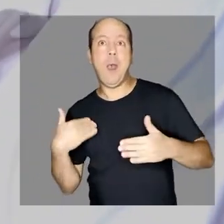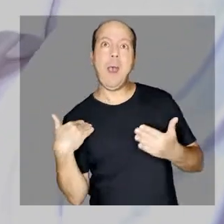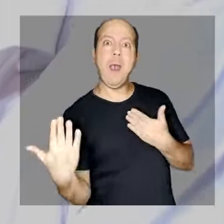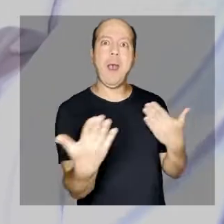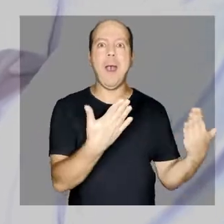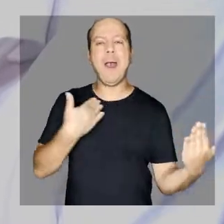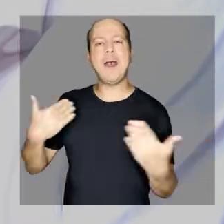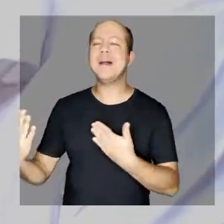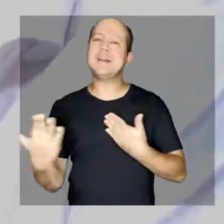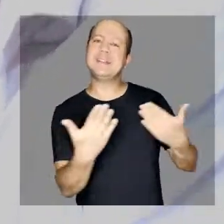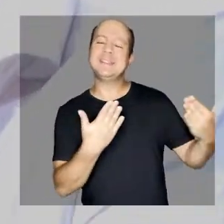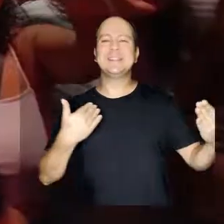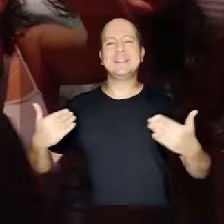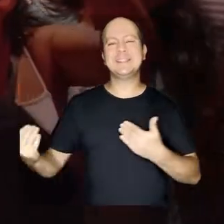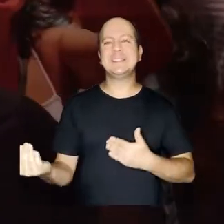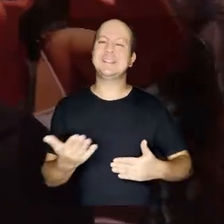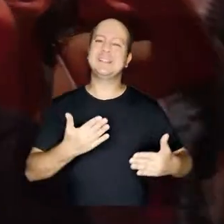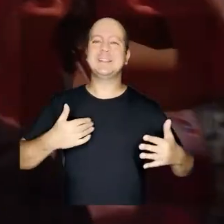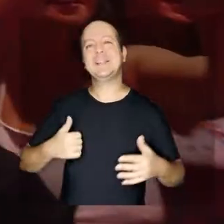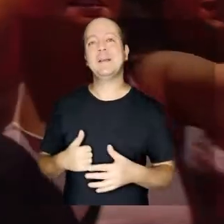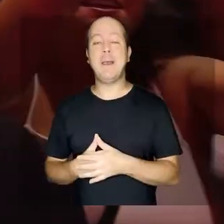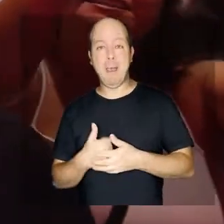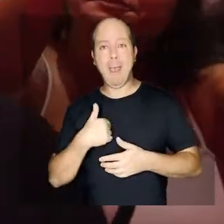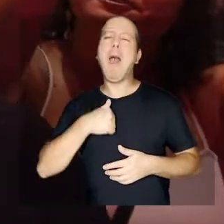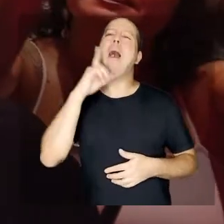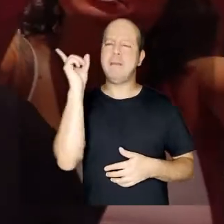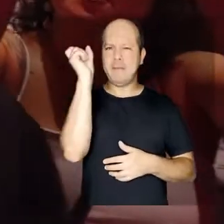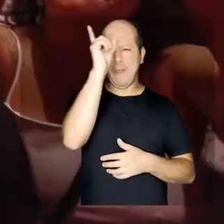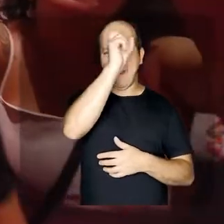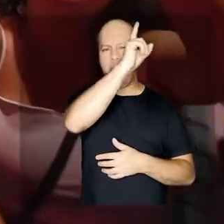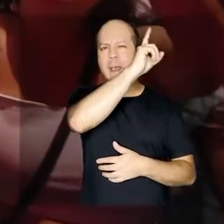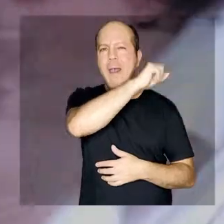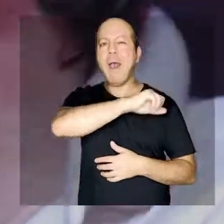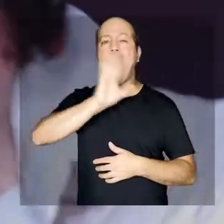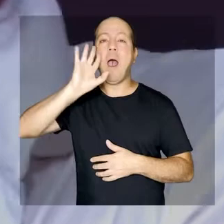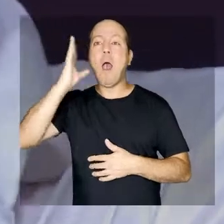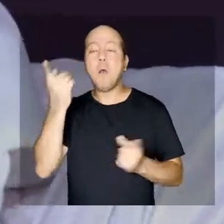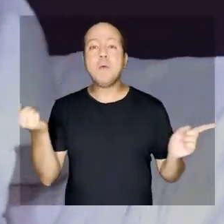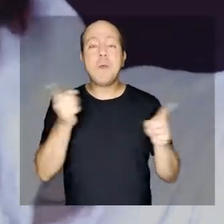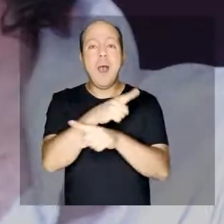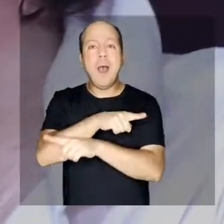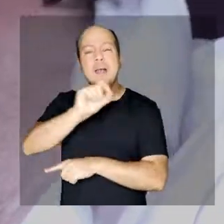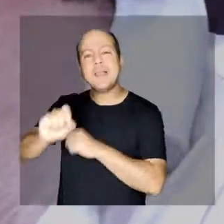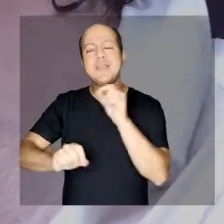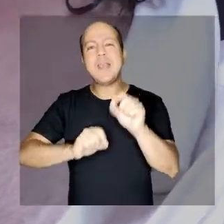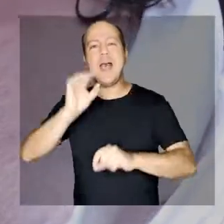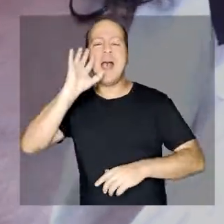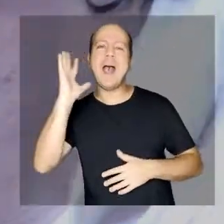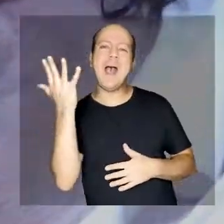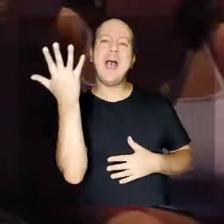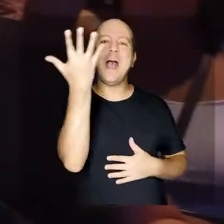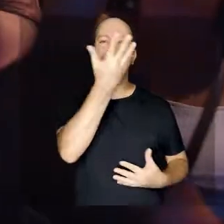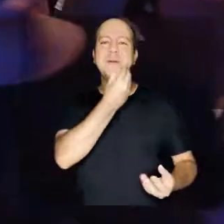foto é acompanhado por uma mulher ao microfone baixo guitarra teclado de bateria a plateia canta no canto